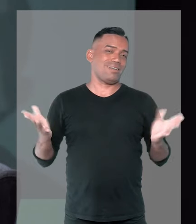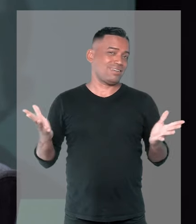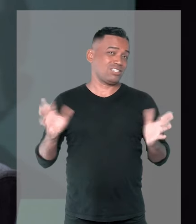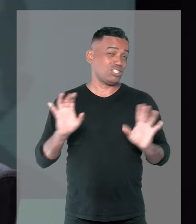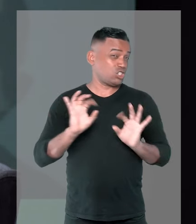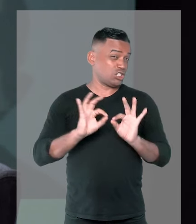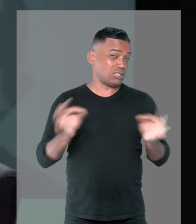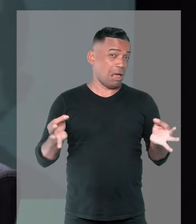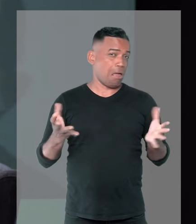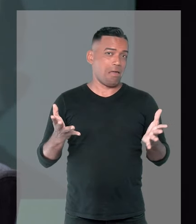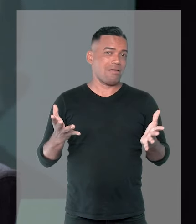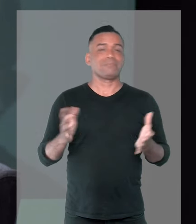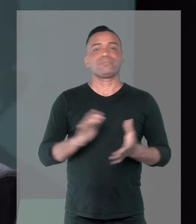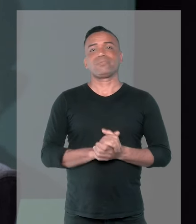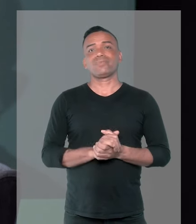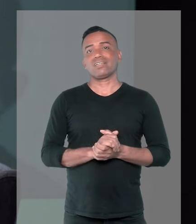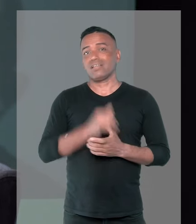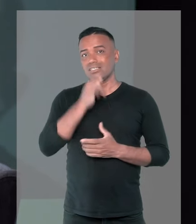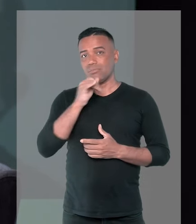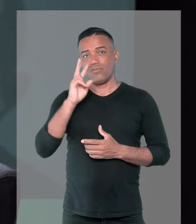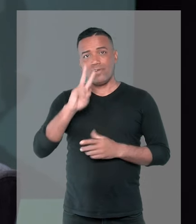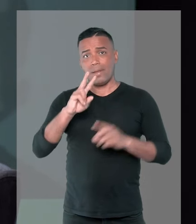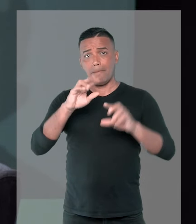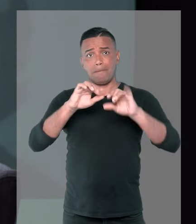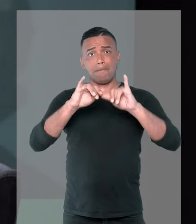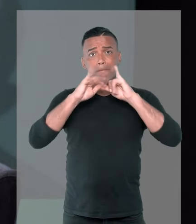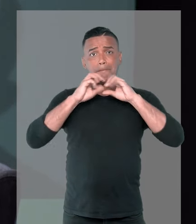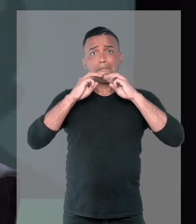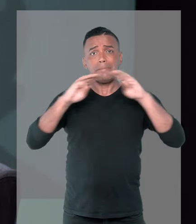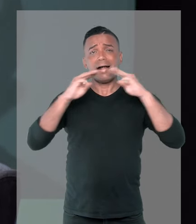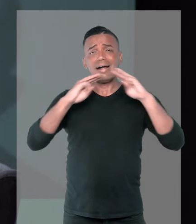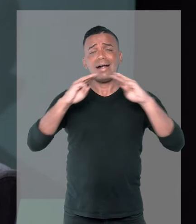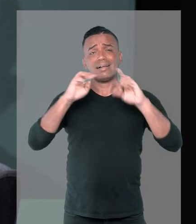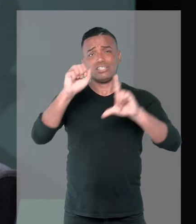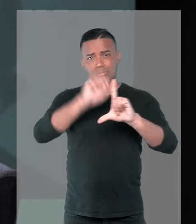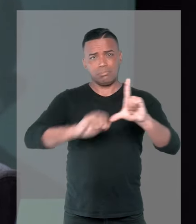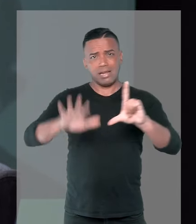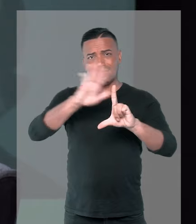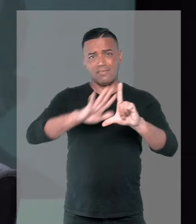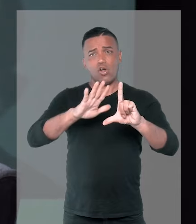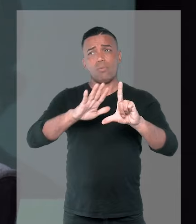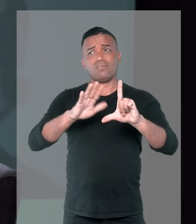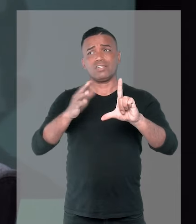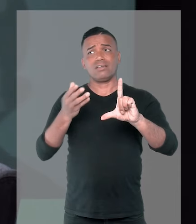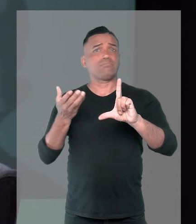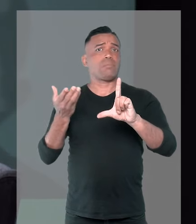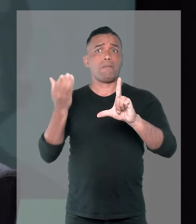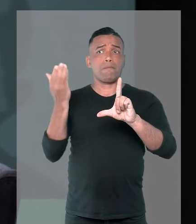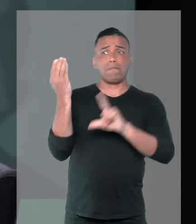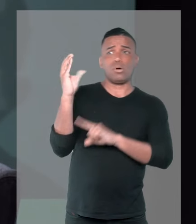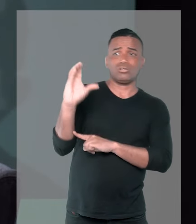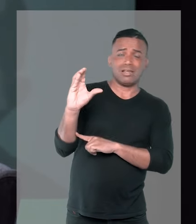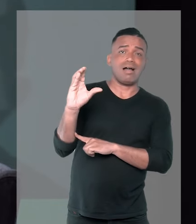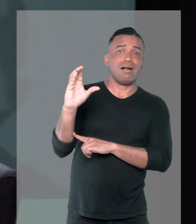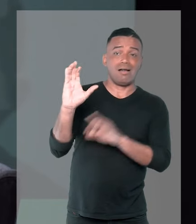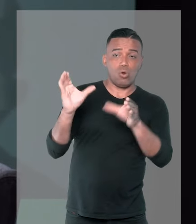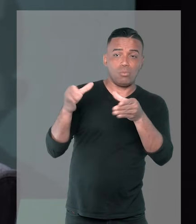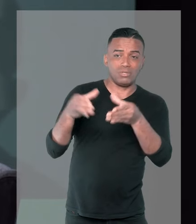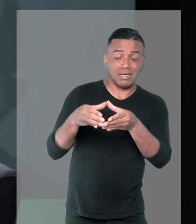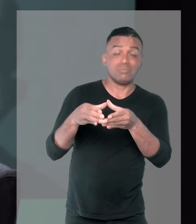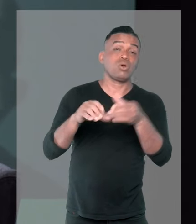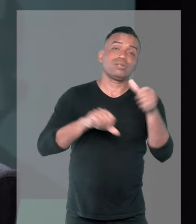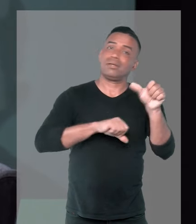a quando você olha pro marketing em plataformas você dizer alguma coisa numa comunidade numa plataforma pode mudar o